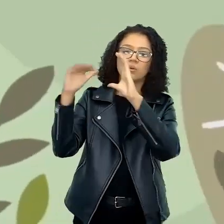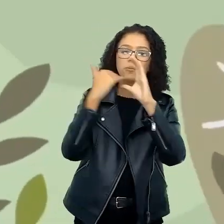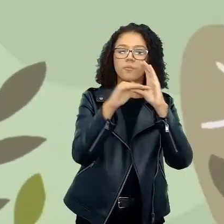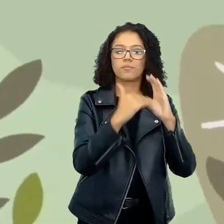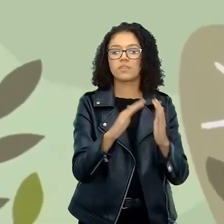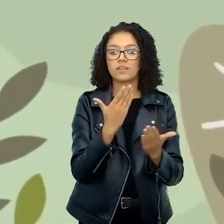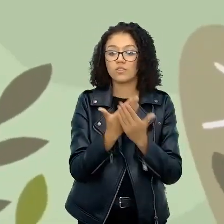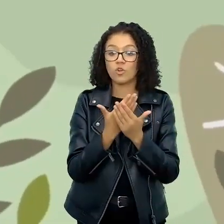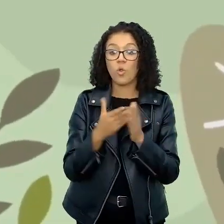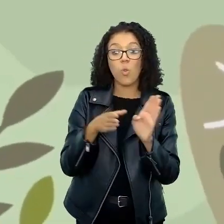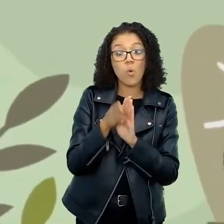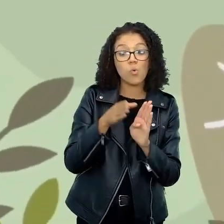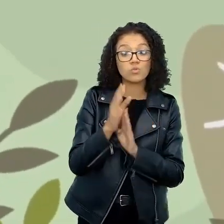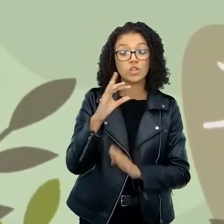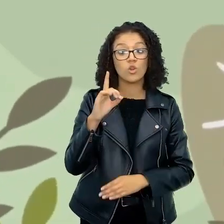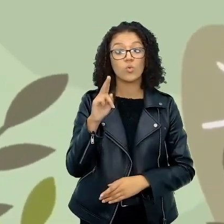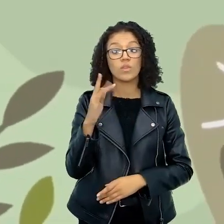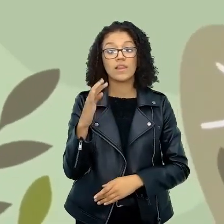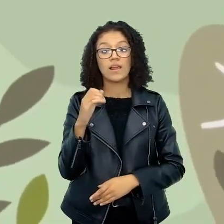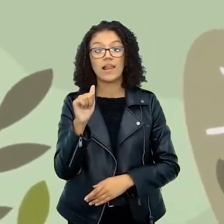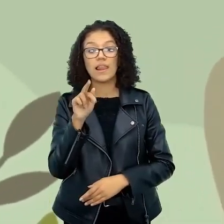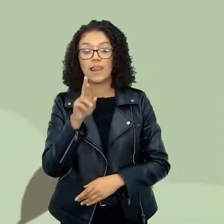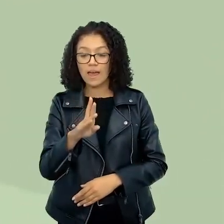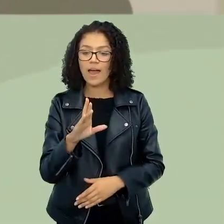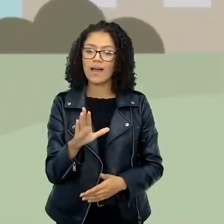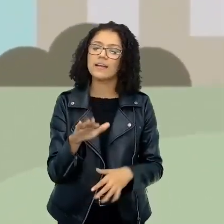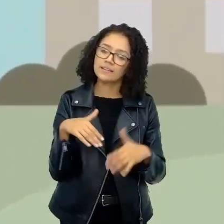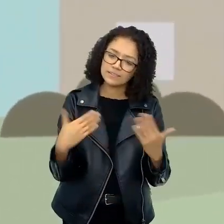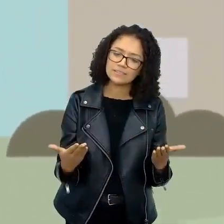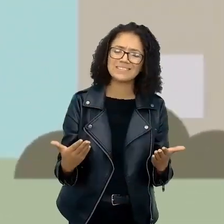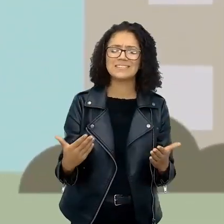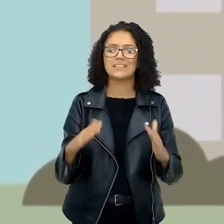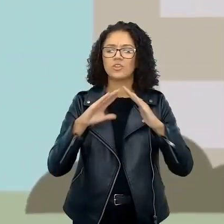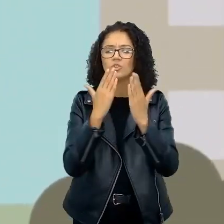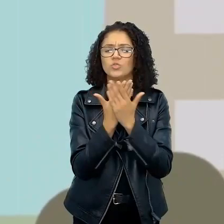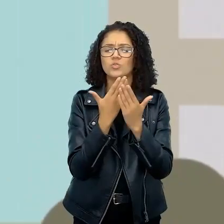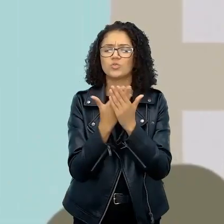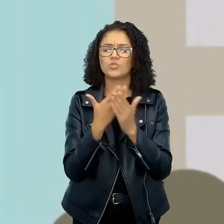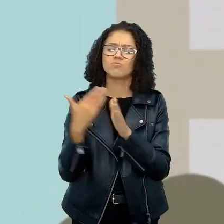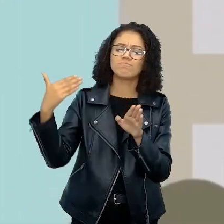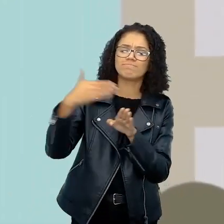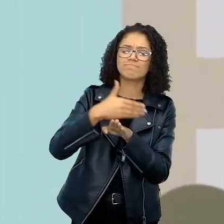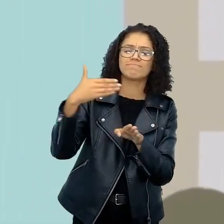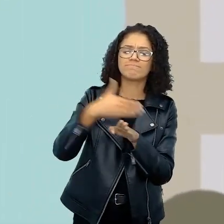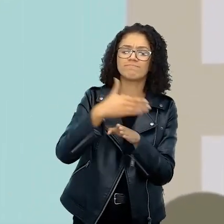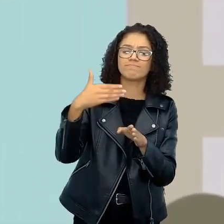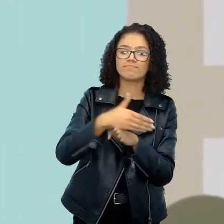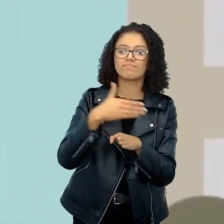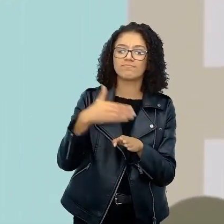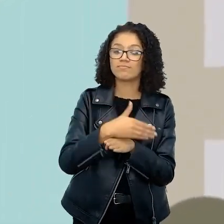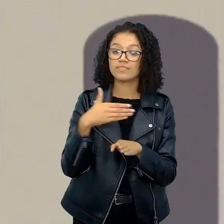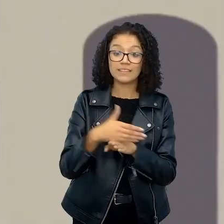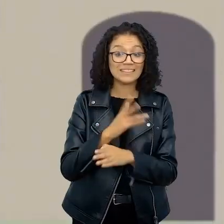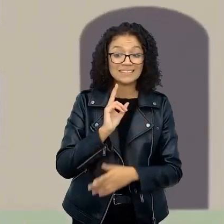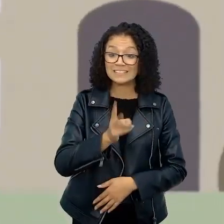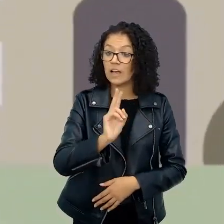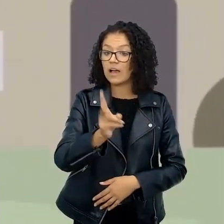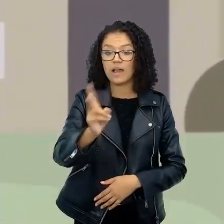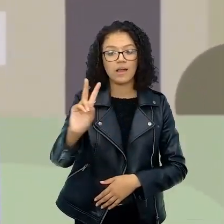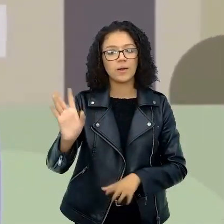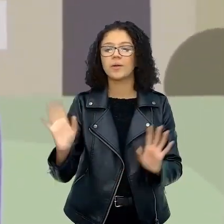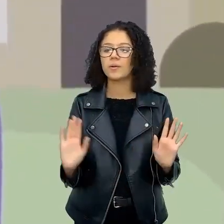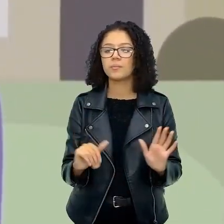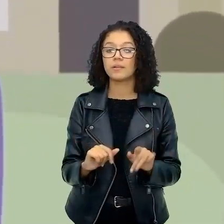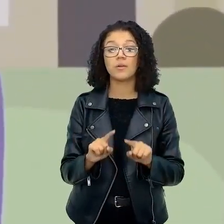A escola é o local que a criança ou adolescente continua a frequentar todos os dias, mesmo depois de a denúncia ocorrer. Por